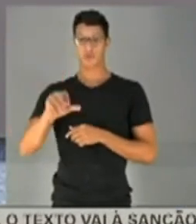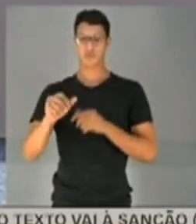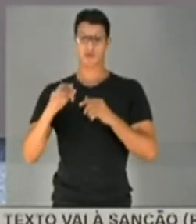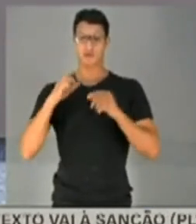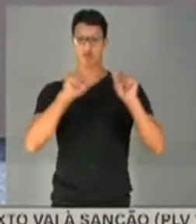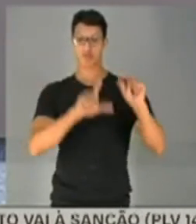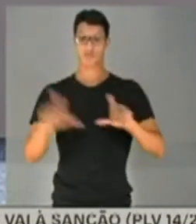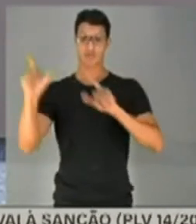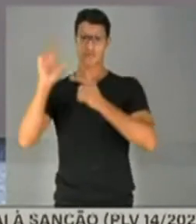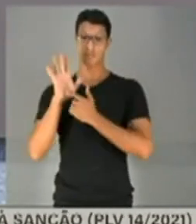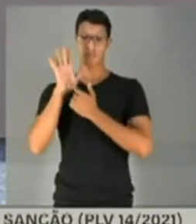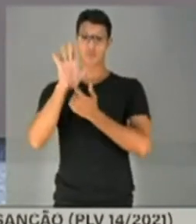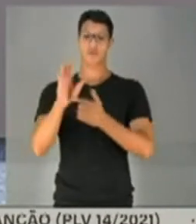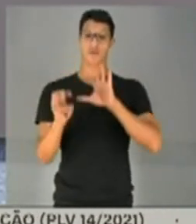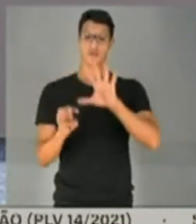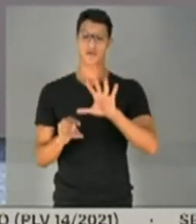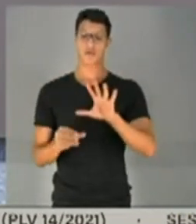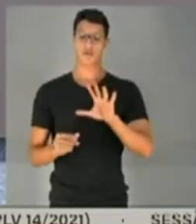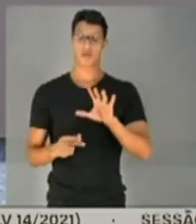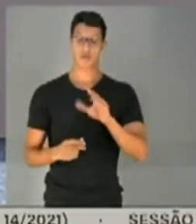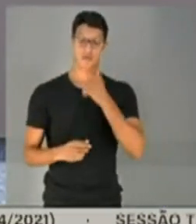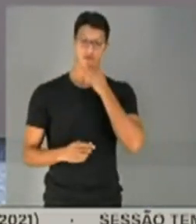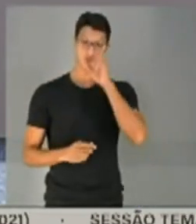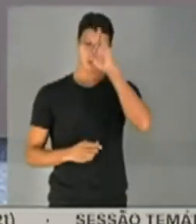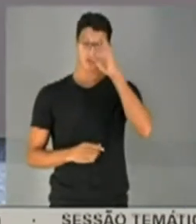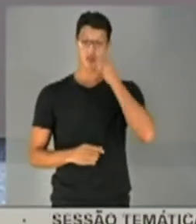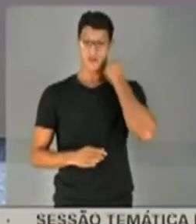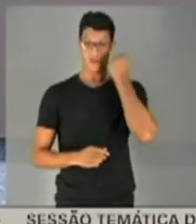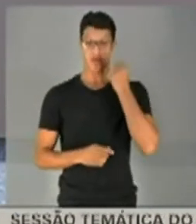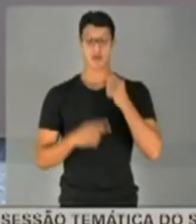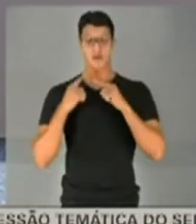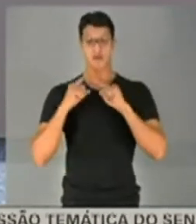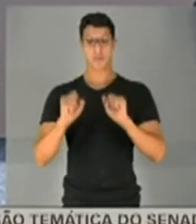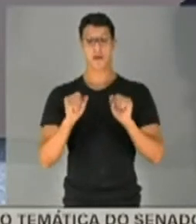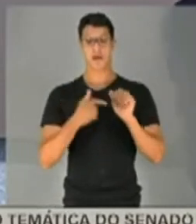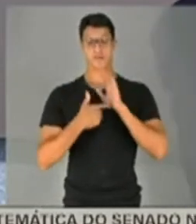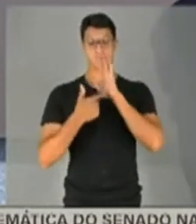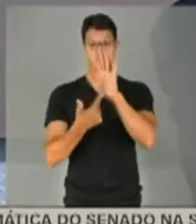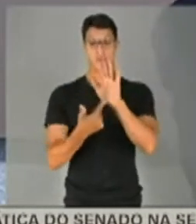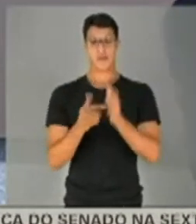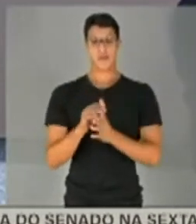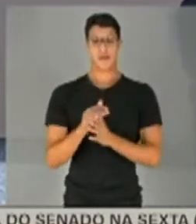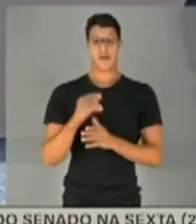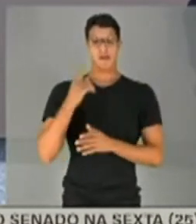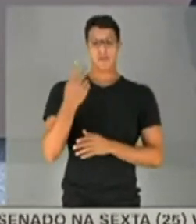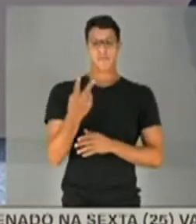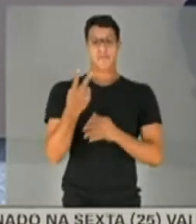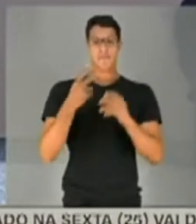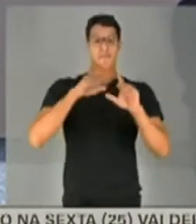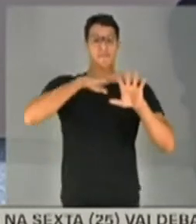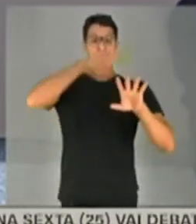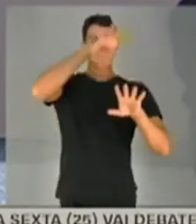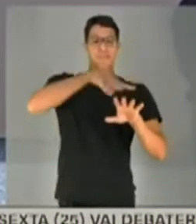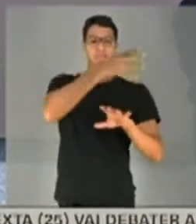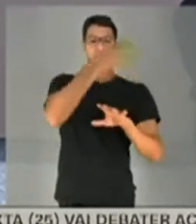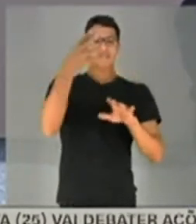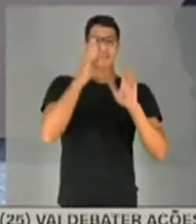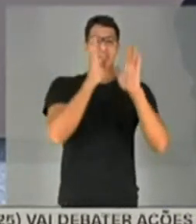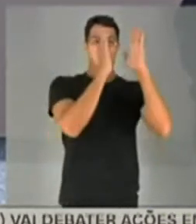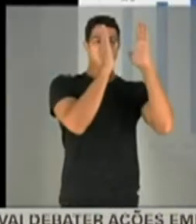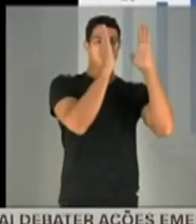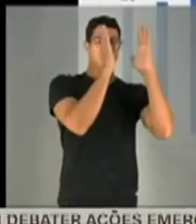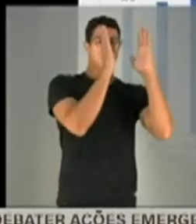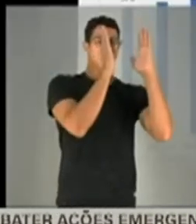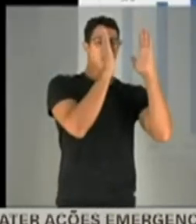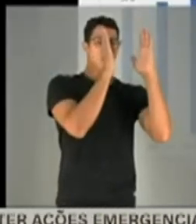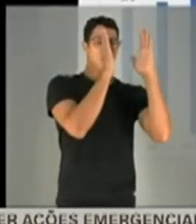slide para mostrar isso. Senhores e senhores senadores, pode passar, por favor? São 2 gráficos. No lado direito